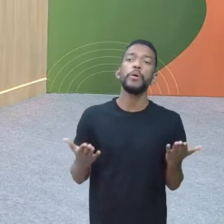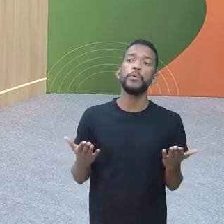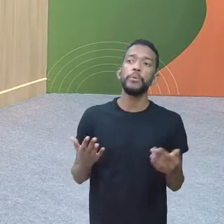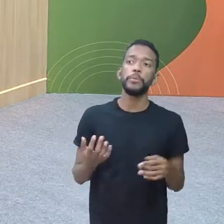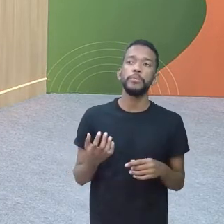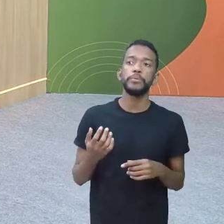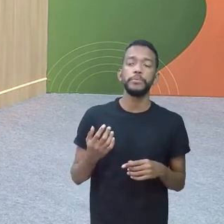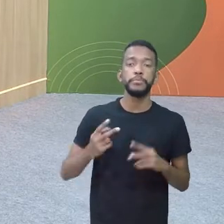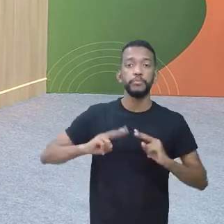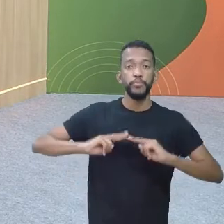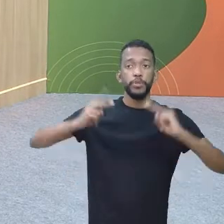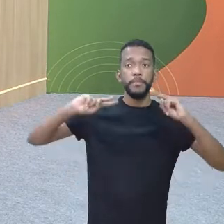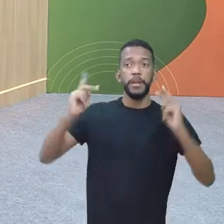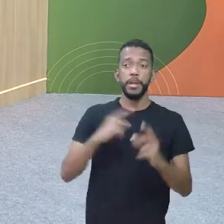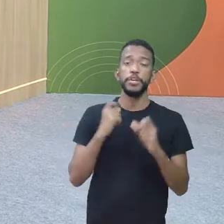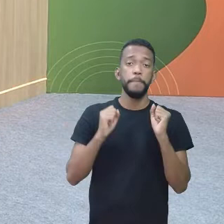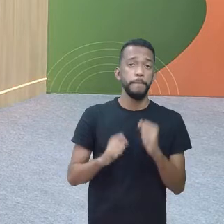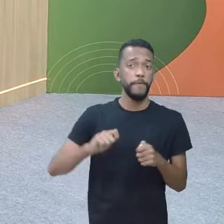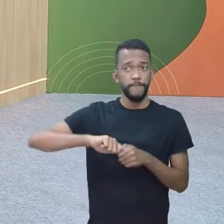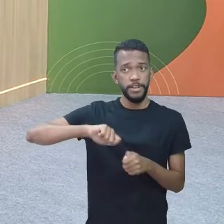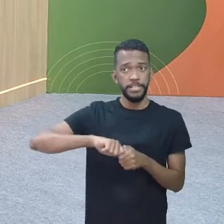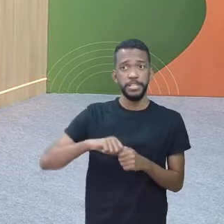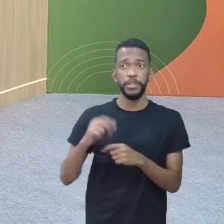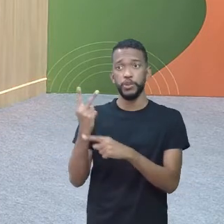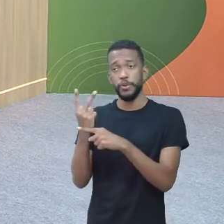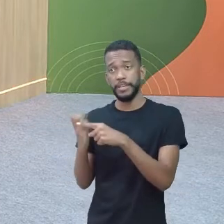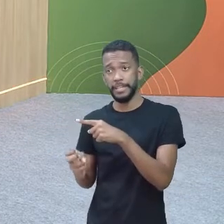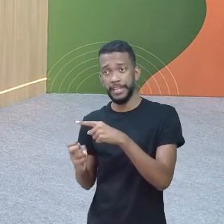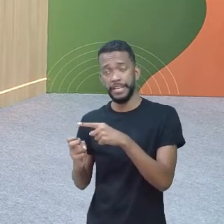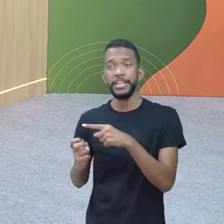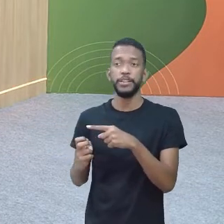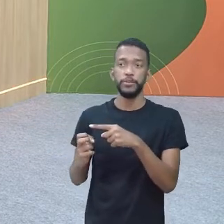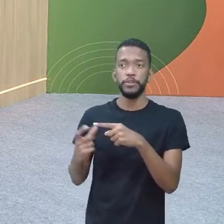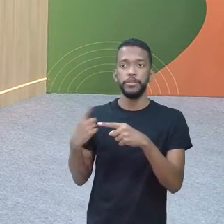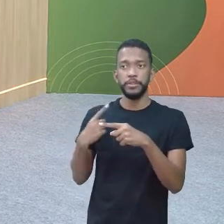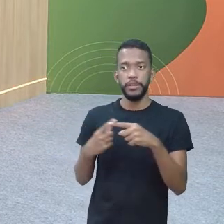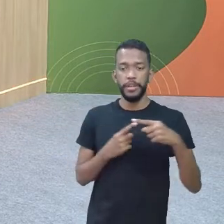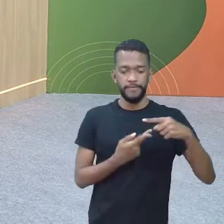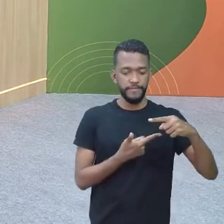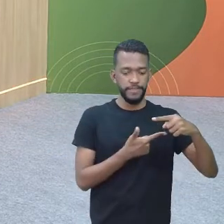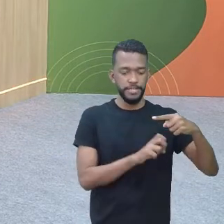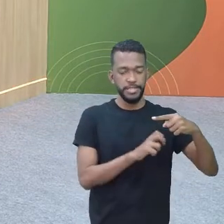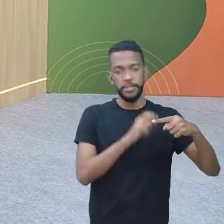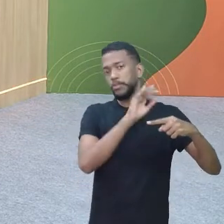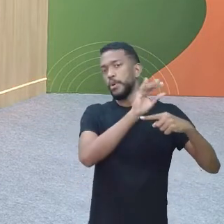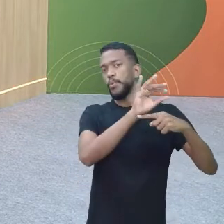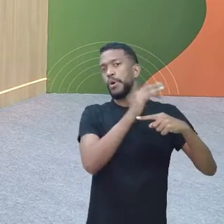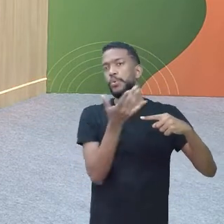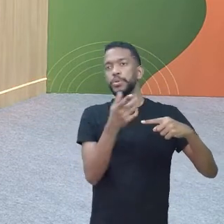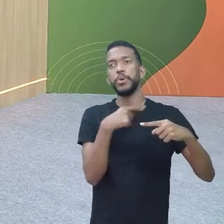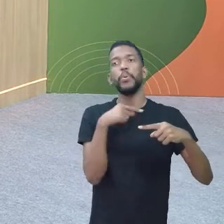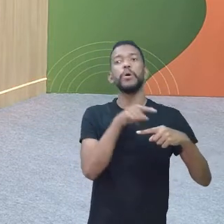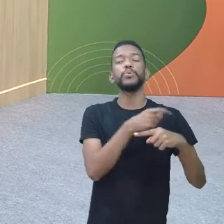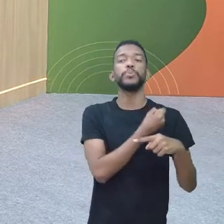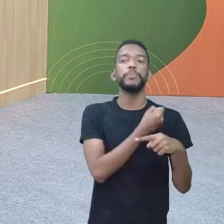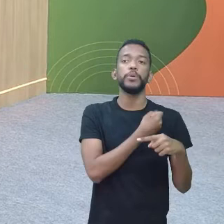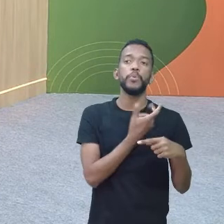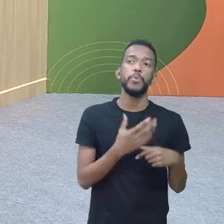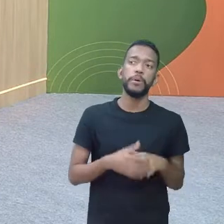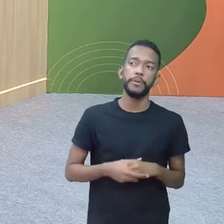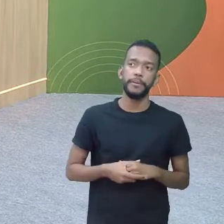multiplicação que a gente pode fazer com 2/5 para virar alguma coisa 25, né? Qual é o numerador que vai aparecer